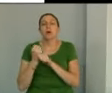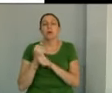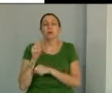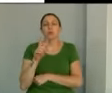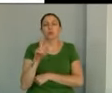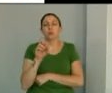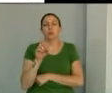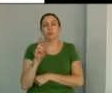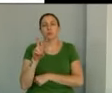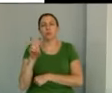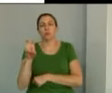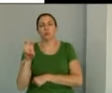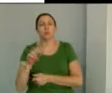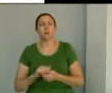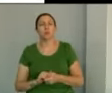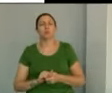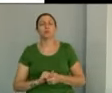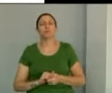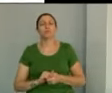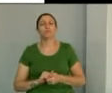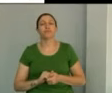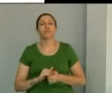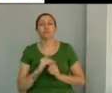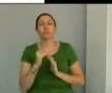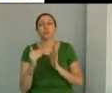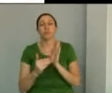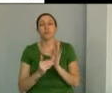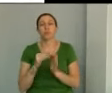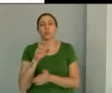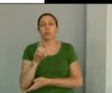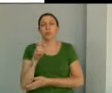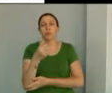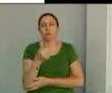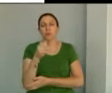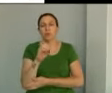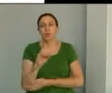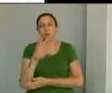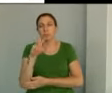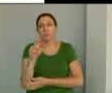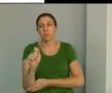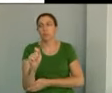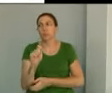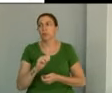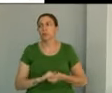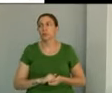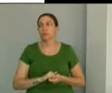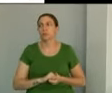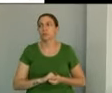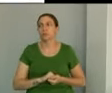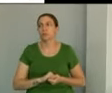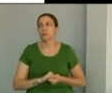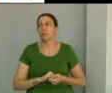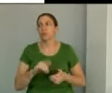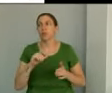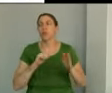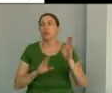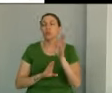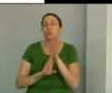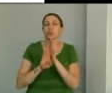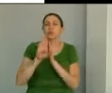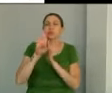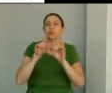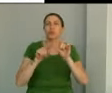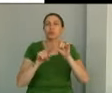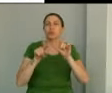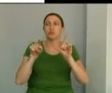de 560 milhões. Né? Esta é a projeção, então, para 2025. Então, esta é a evolução. Se nós